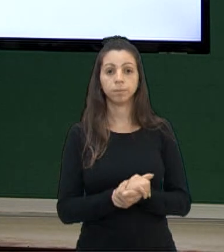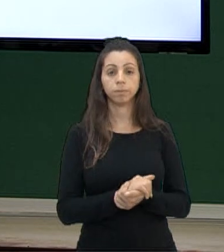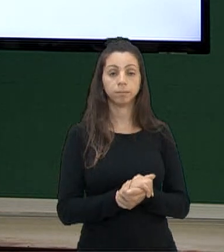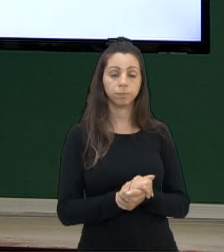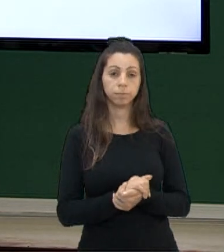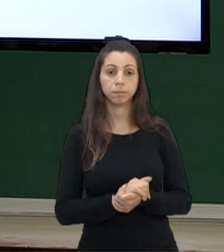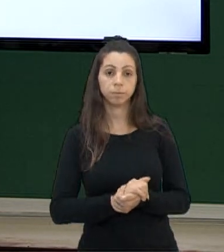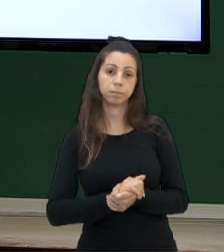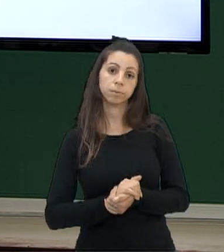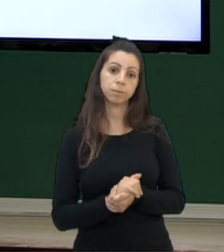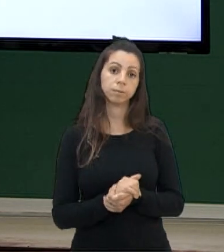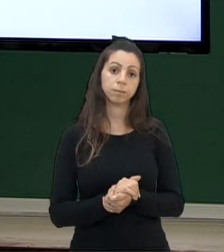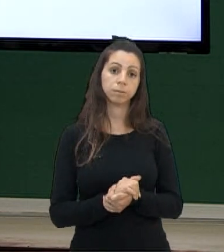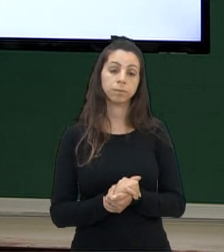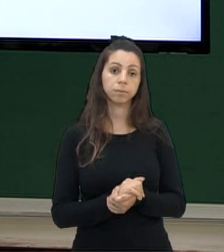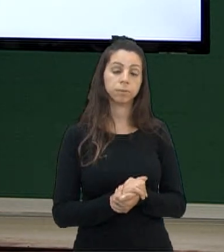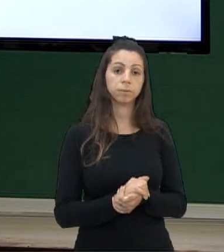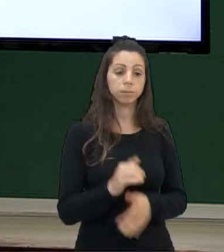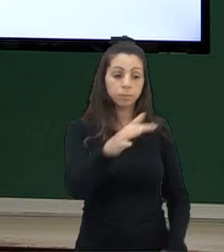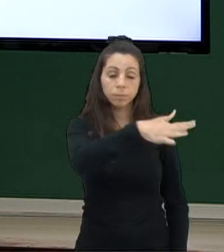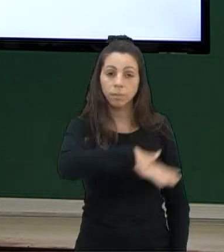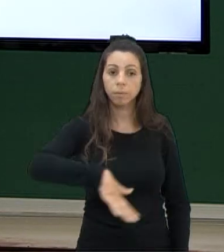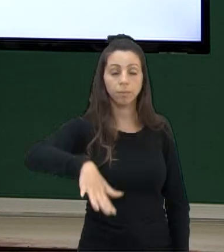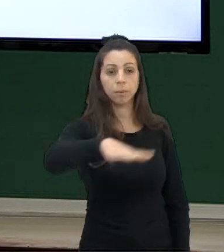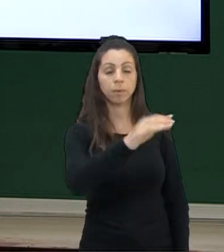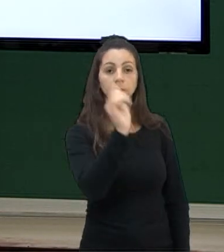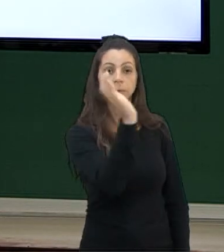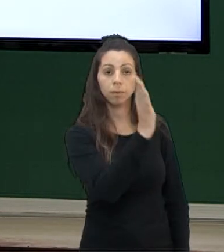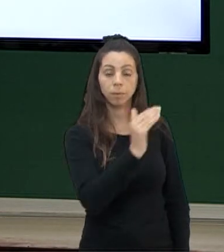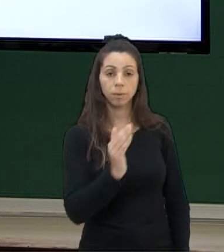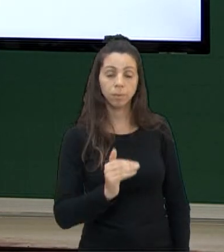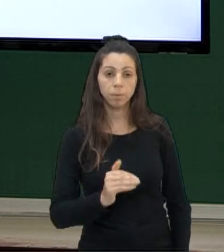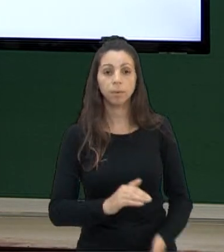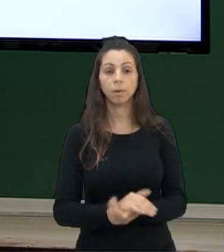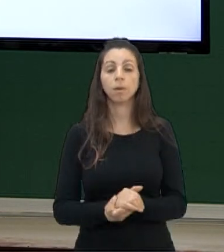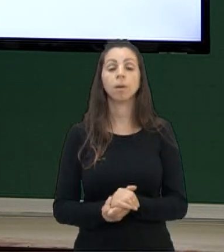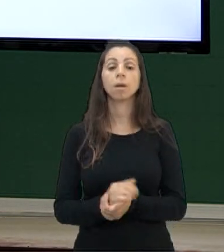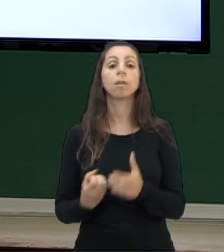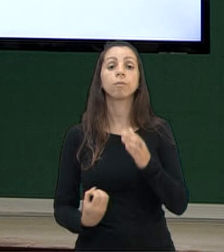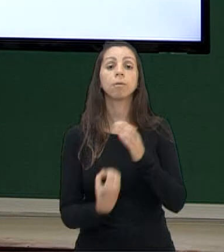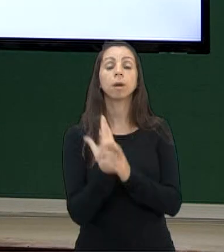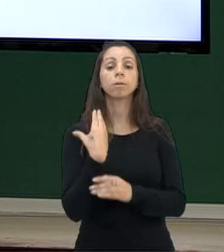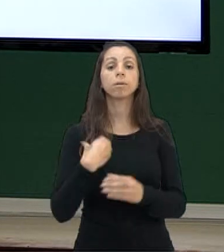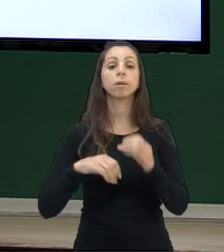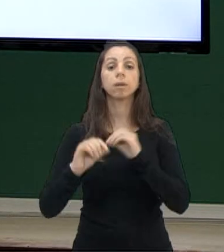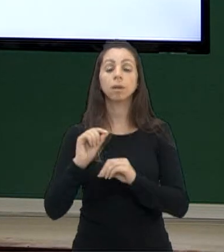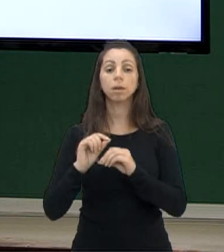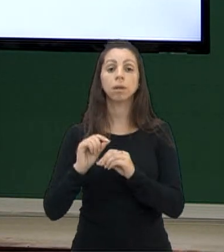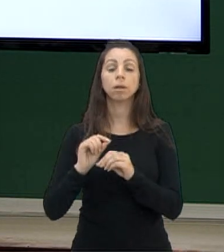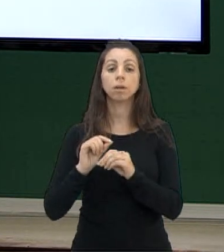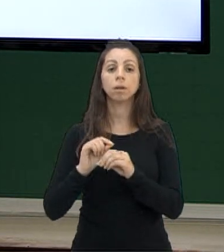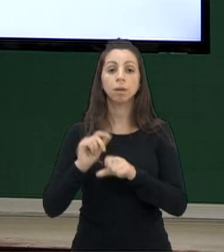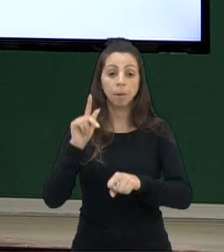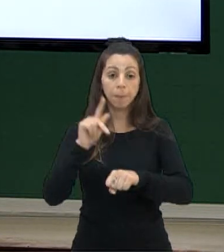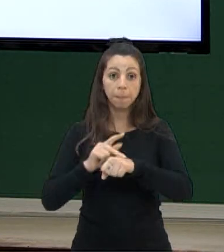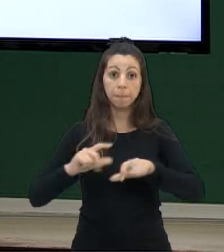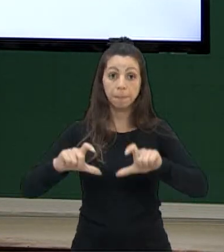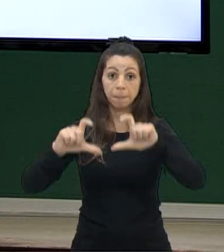de 36% do nosso território é formado por escudos cristalinos, que são essas